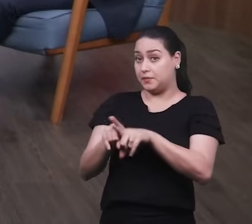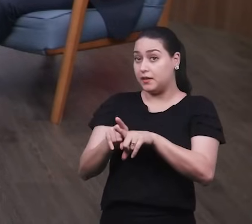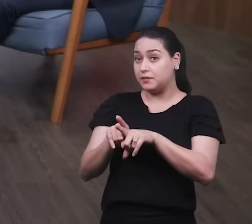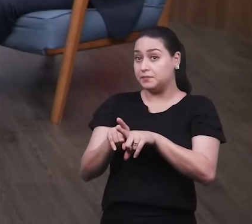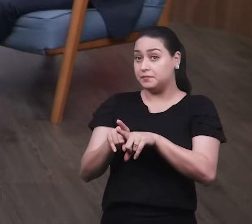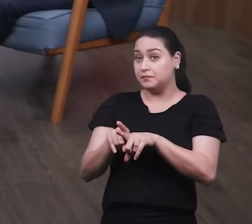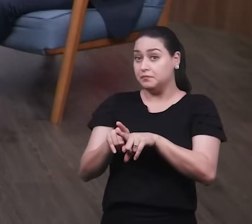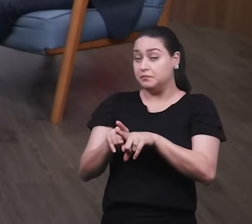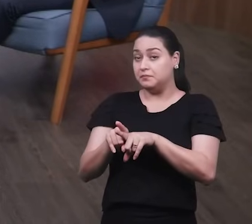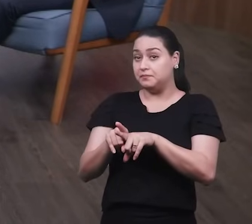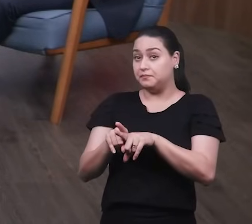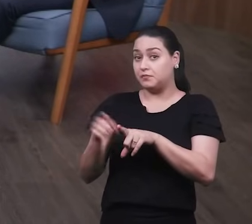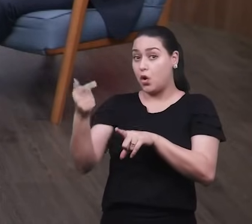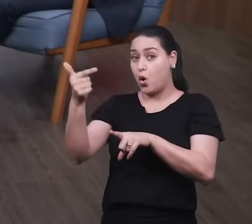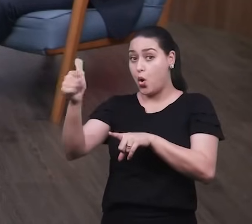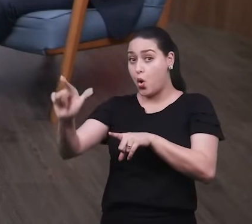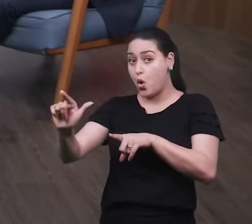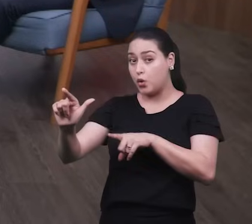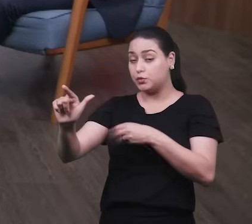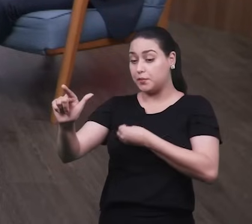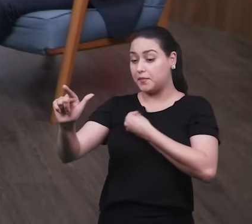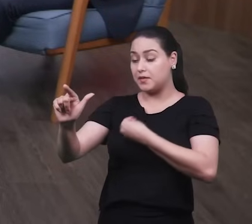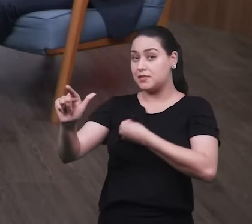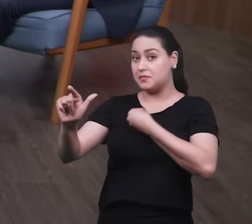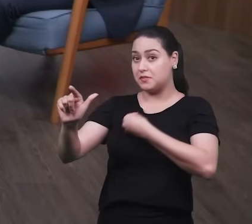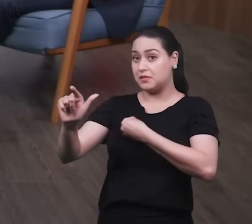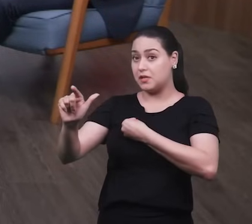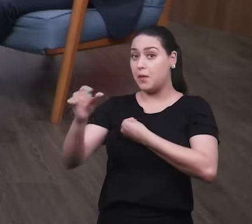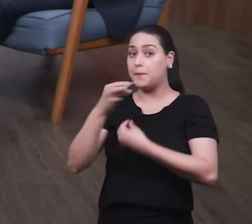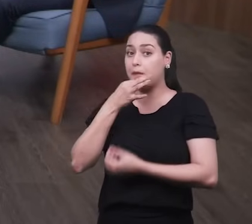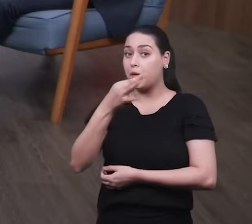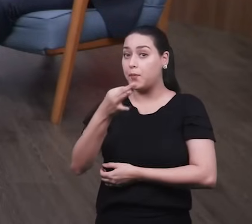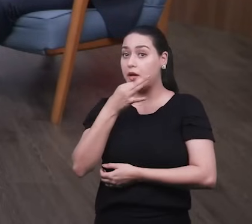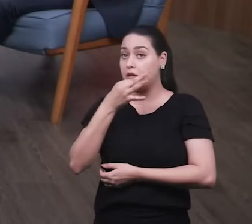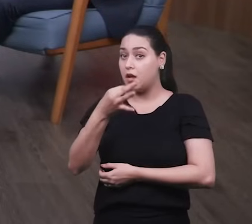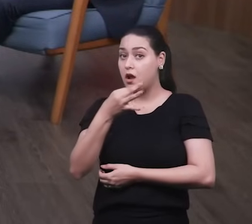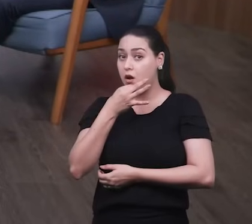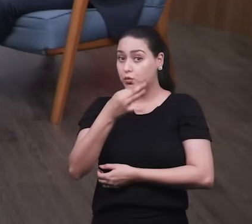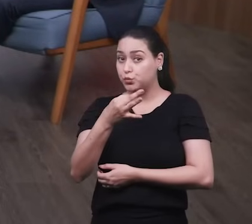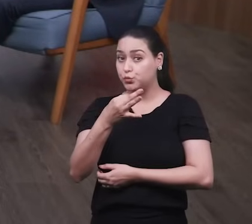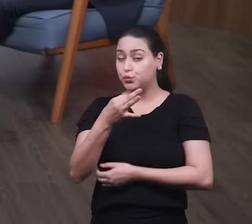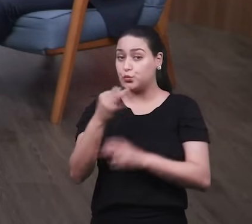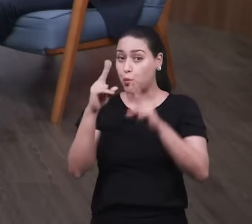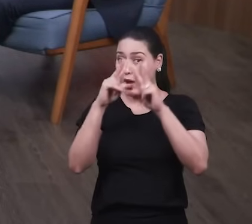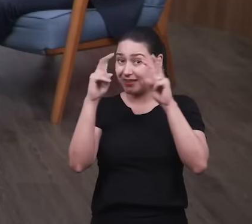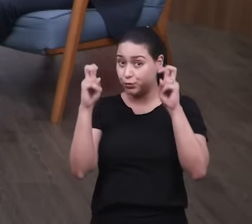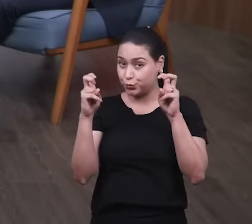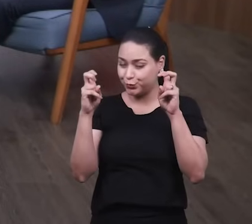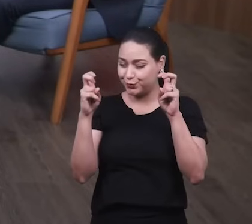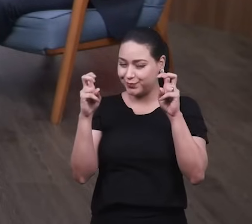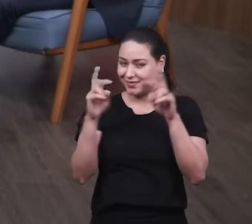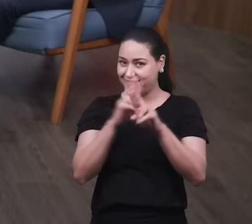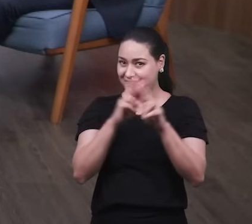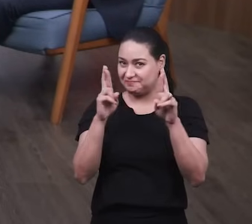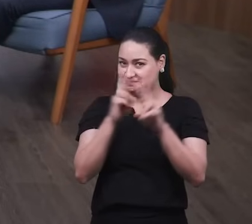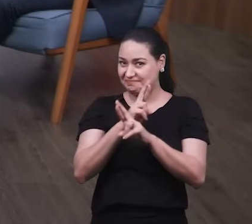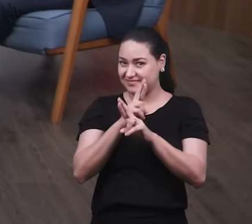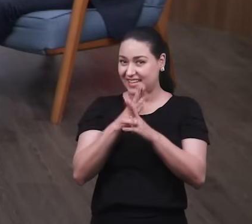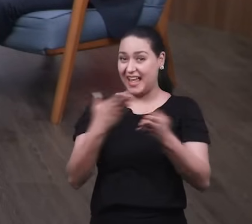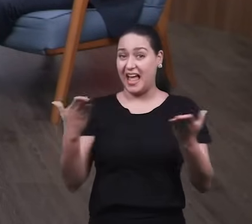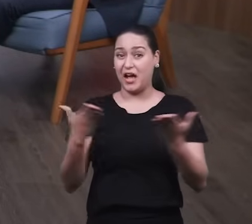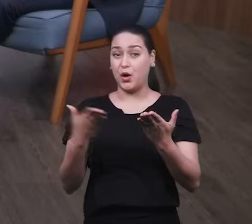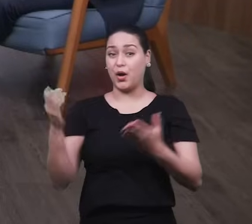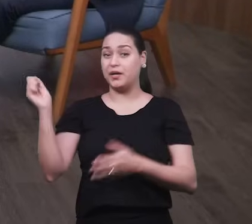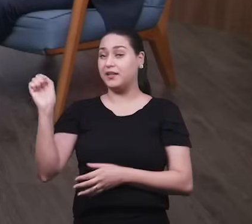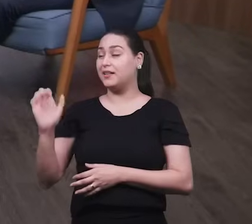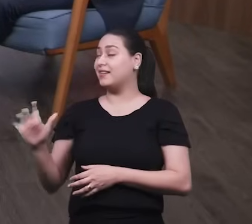sim, um outro tipo de participação de comentário que é sobre o assunto. Mas, neste momento, você vê agora um